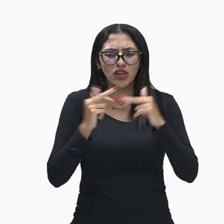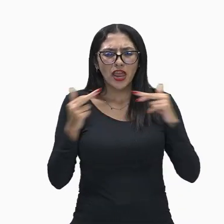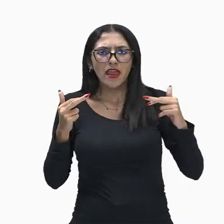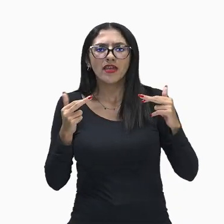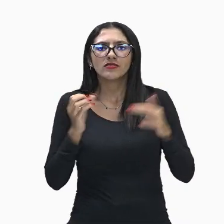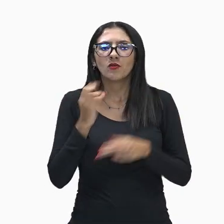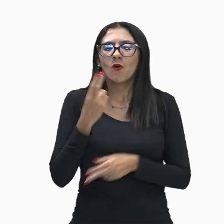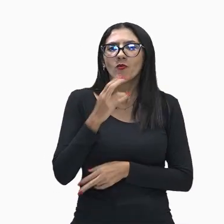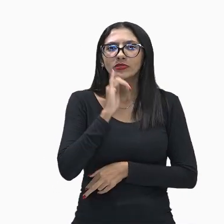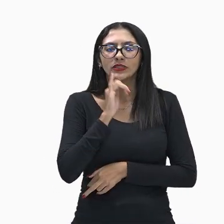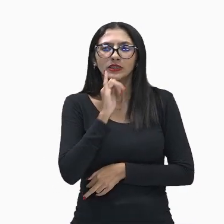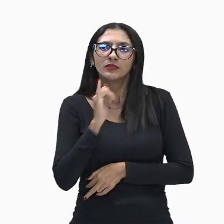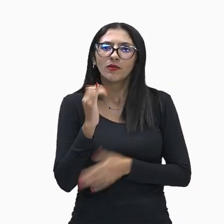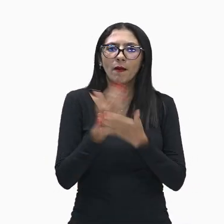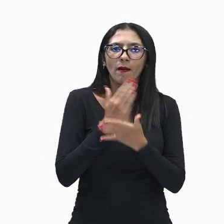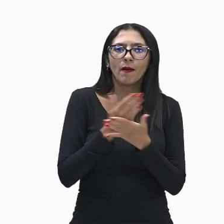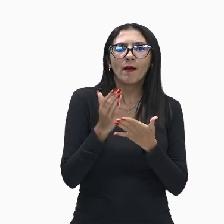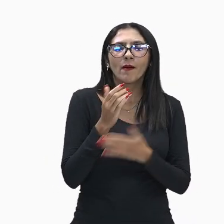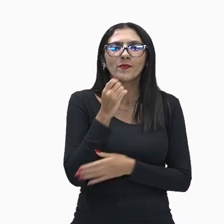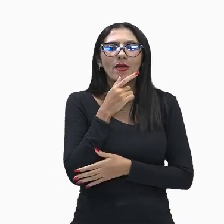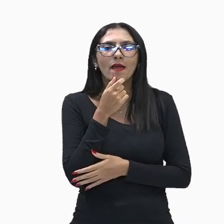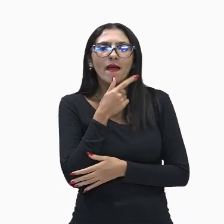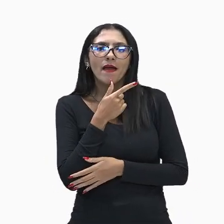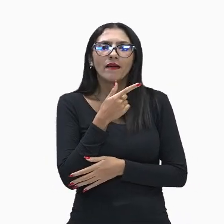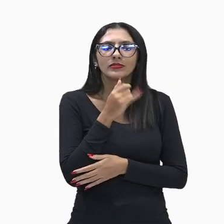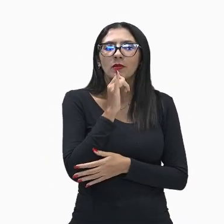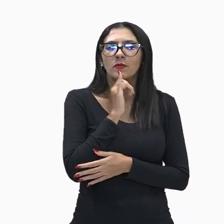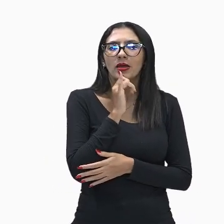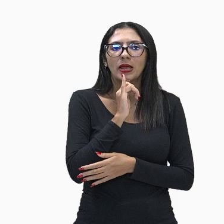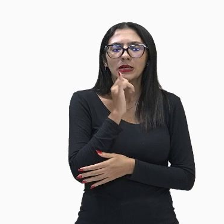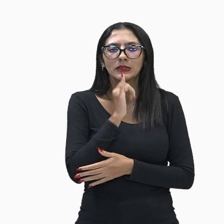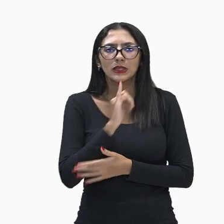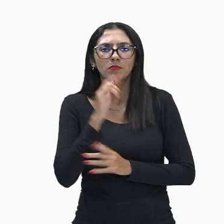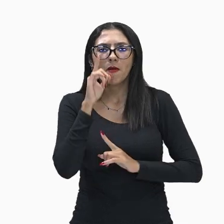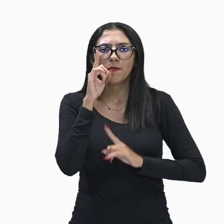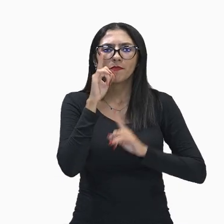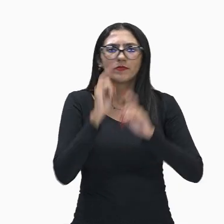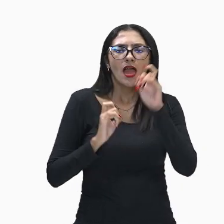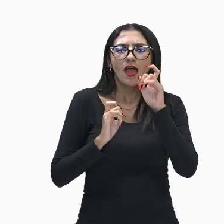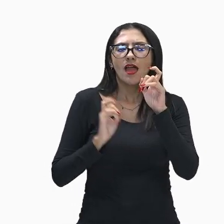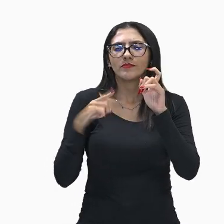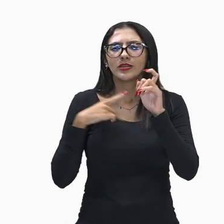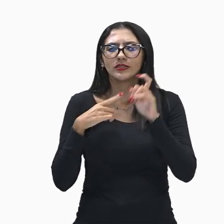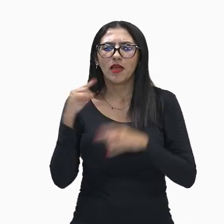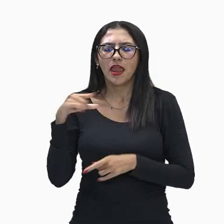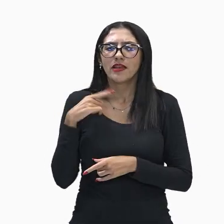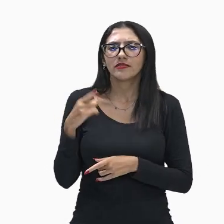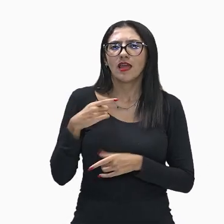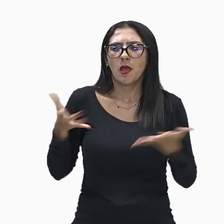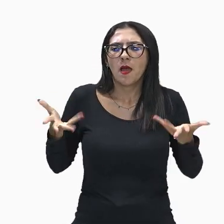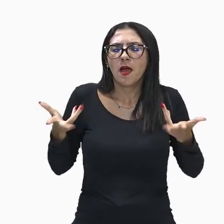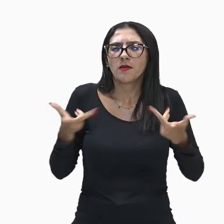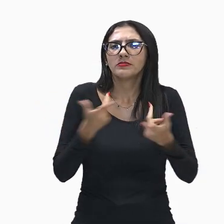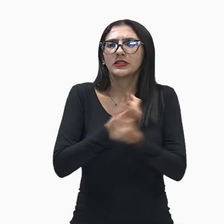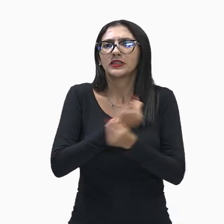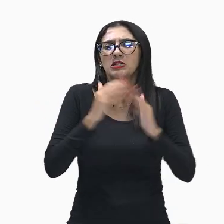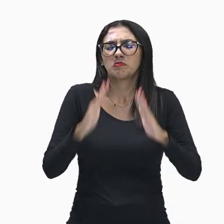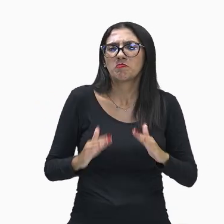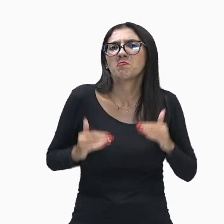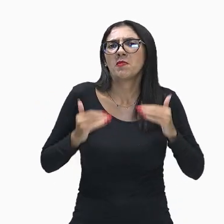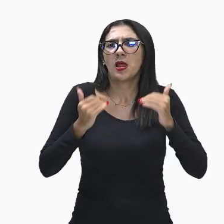memes que a gente vê na internet na hora de ser criado ah caiu ali um pote gigante de de de de